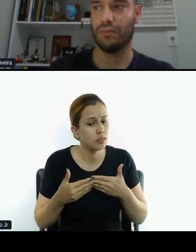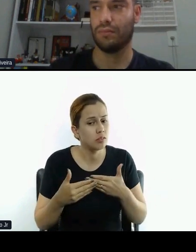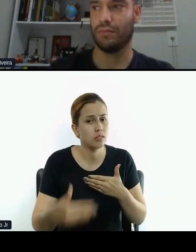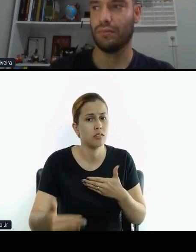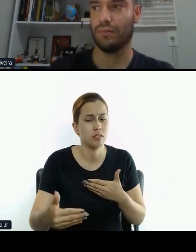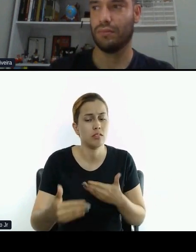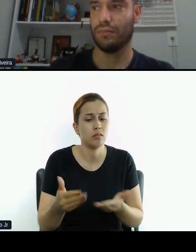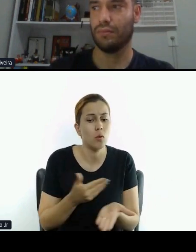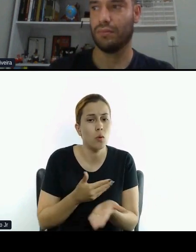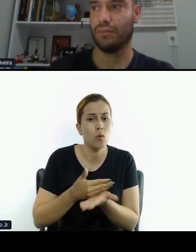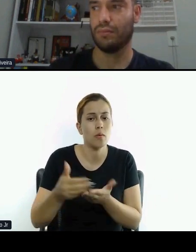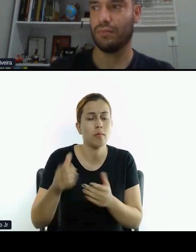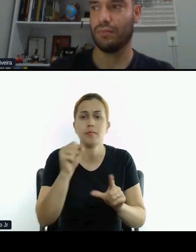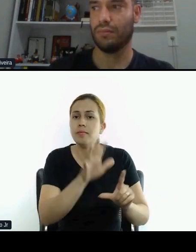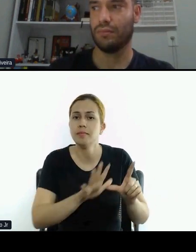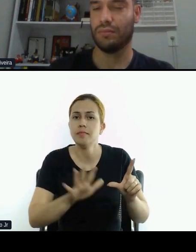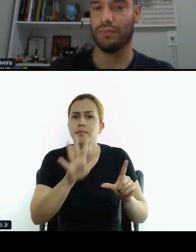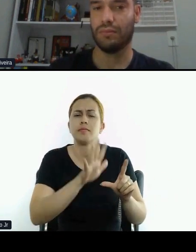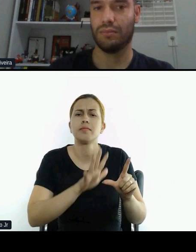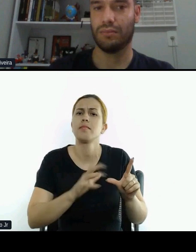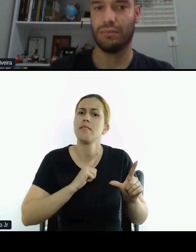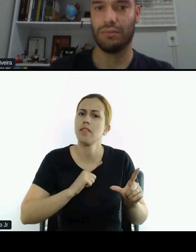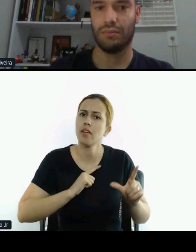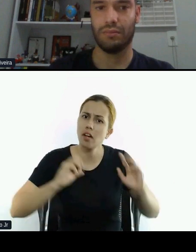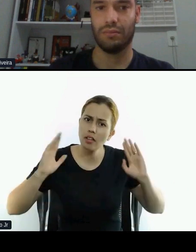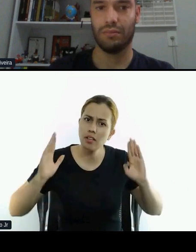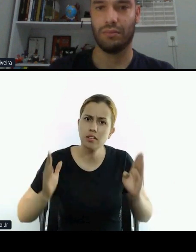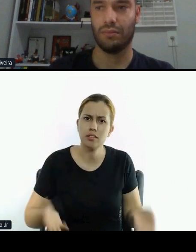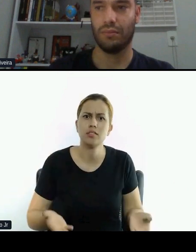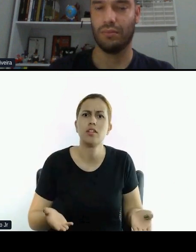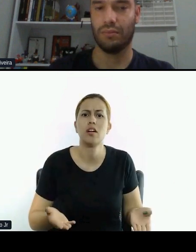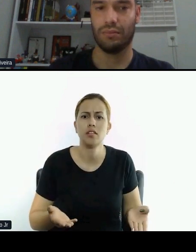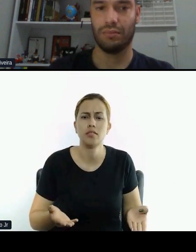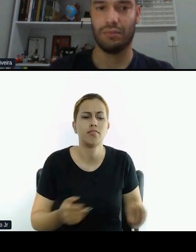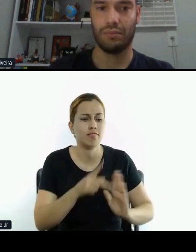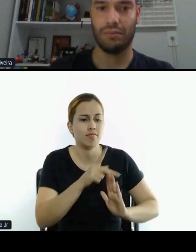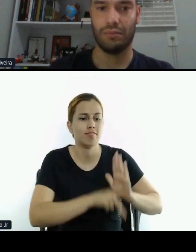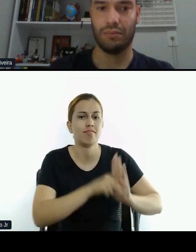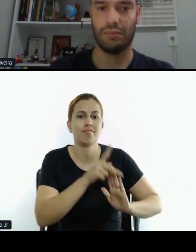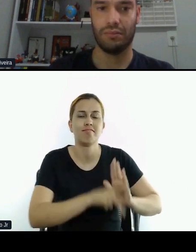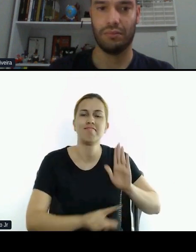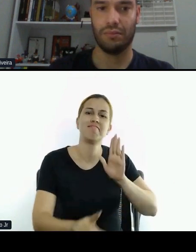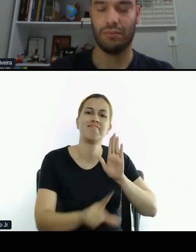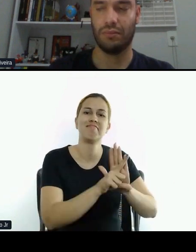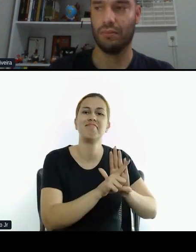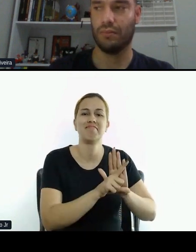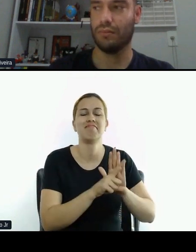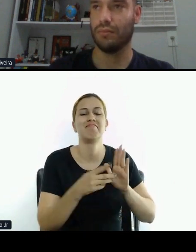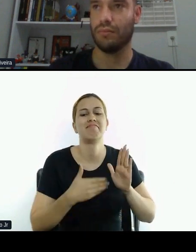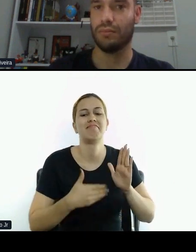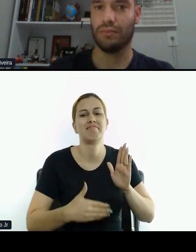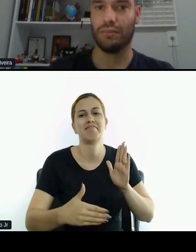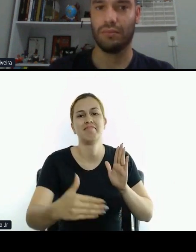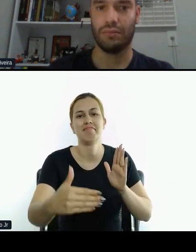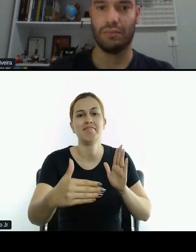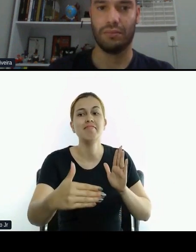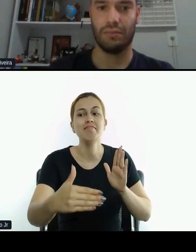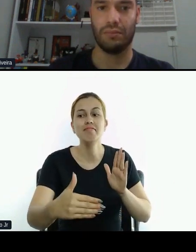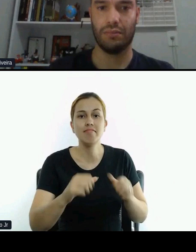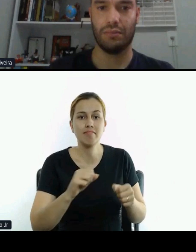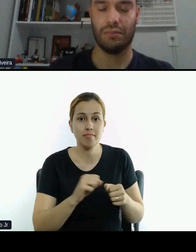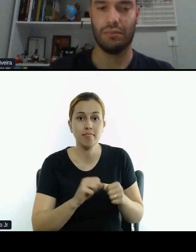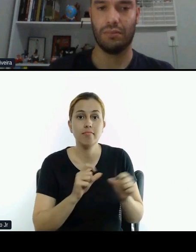aqui, que tem já tramitando, né, um projeto de lei que vai também fazer com que